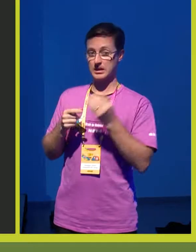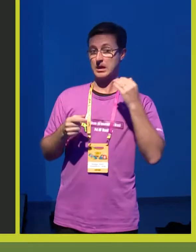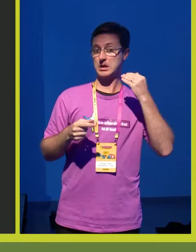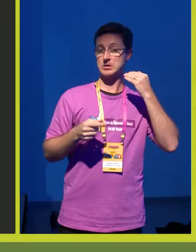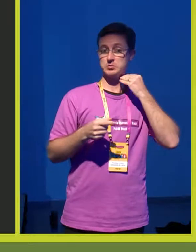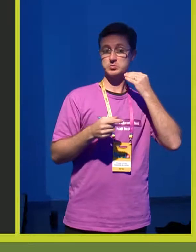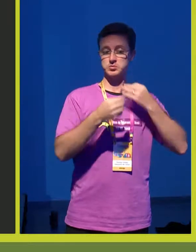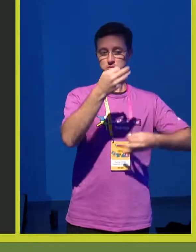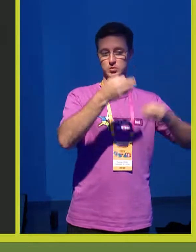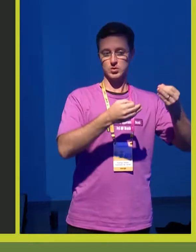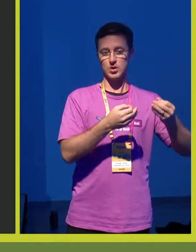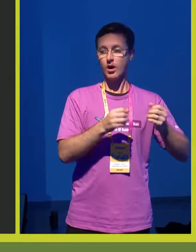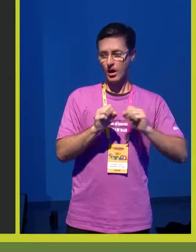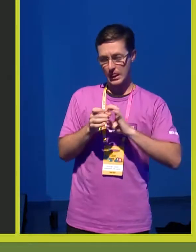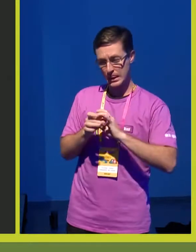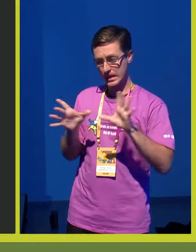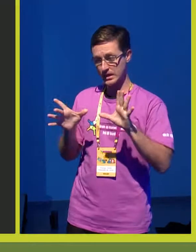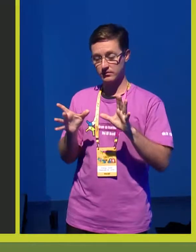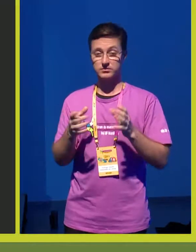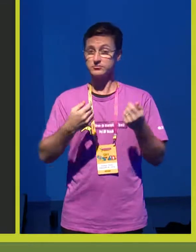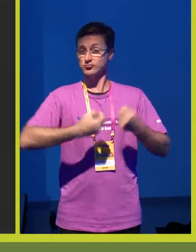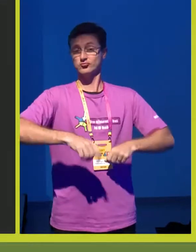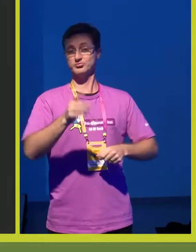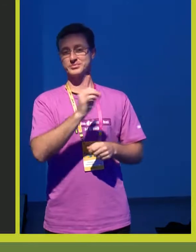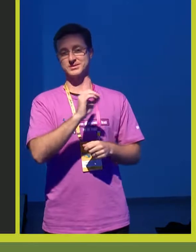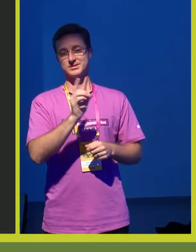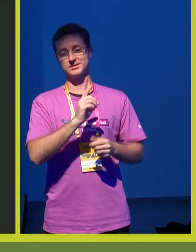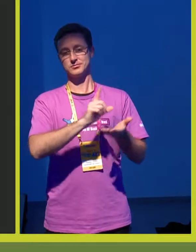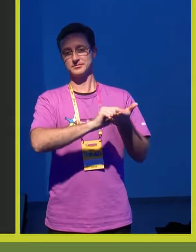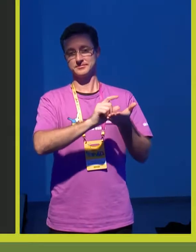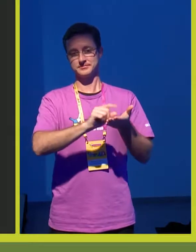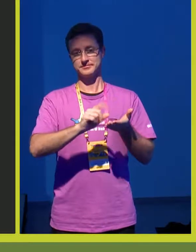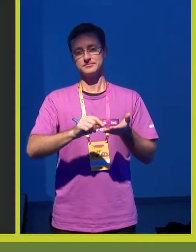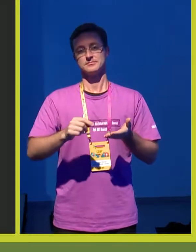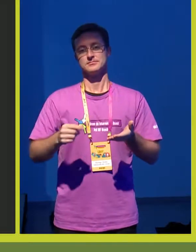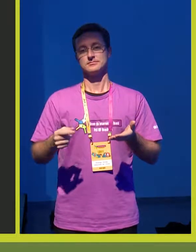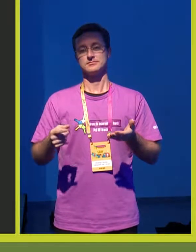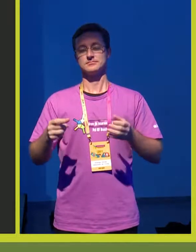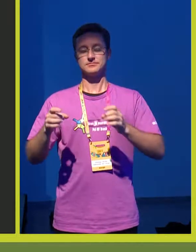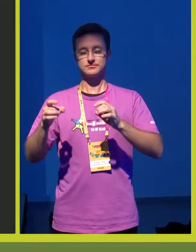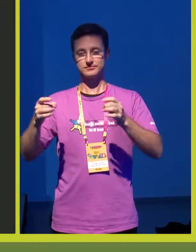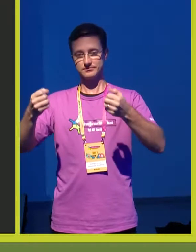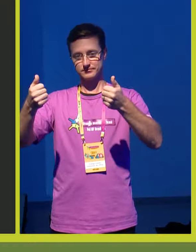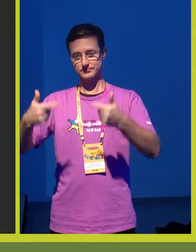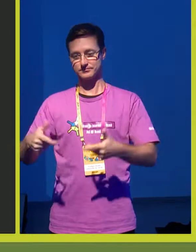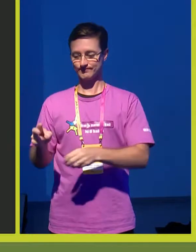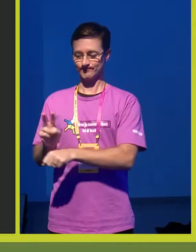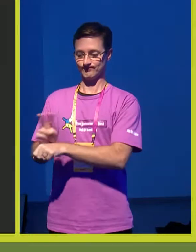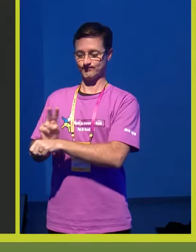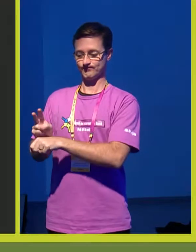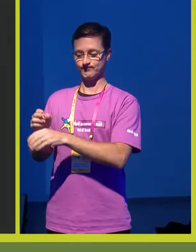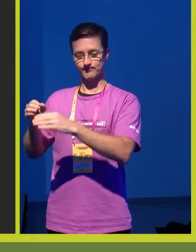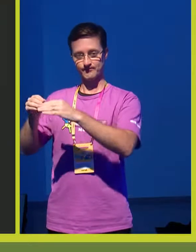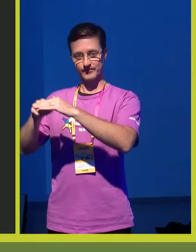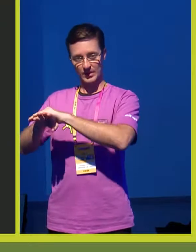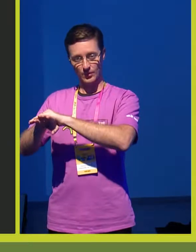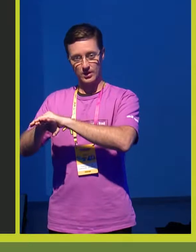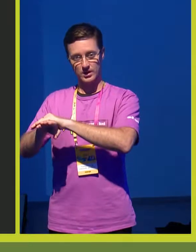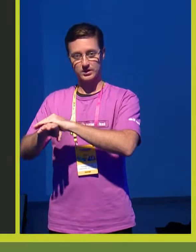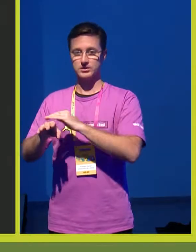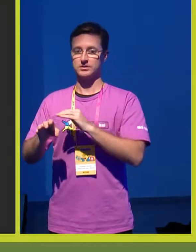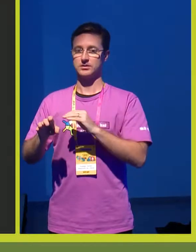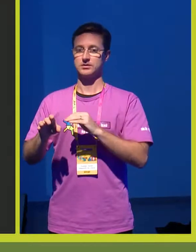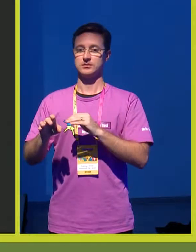isso porque supostamente o artigo 5º inciso 12 não protegeria as informações armazenadas, apenas informações em fluxo.